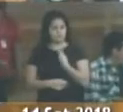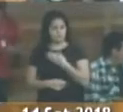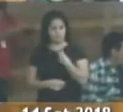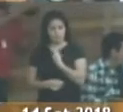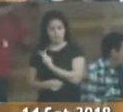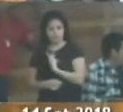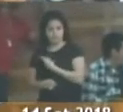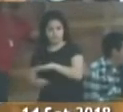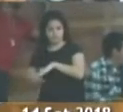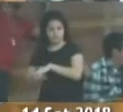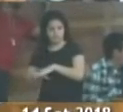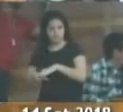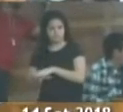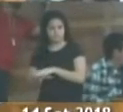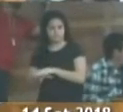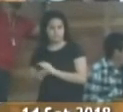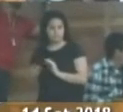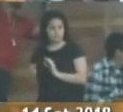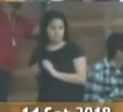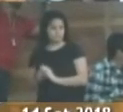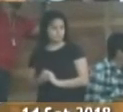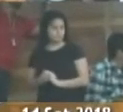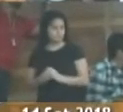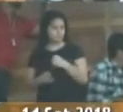aqui em público já te peço desculpas.